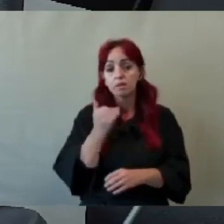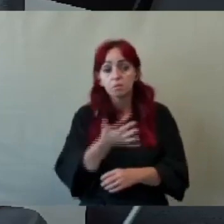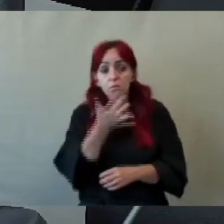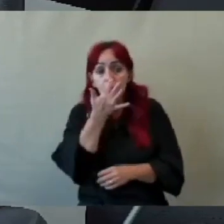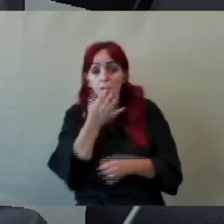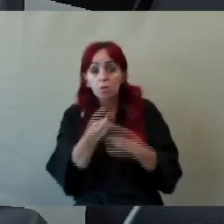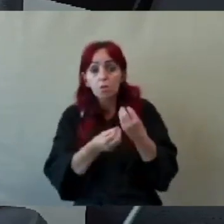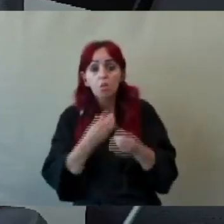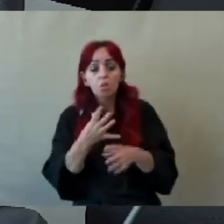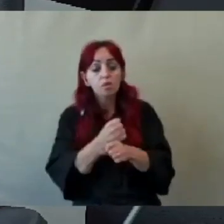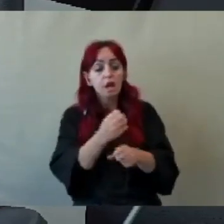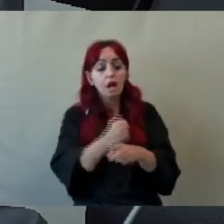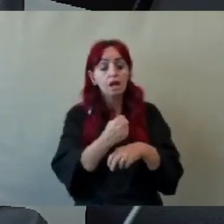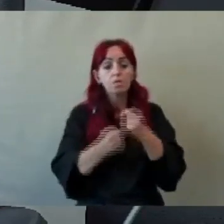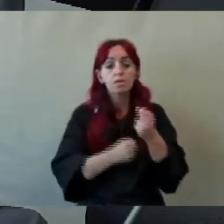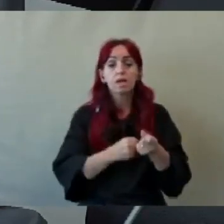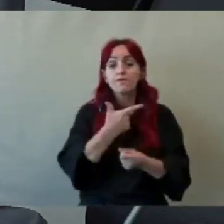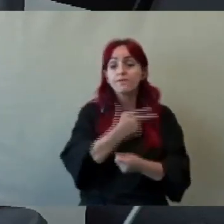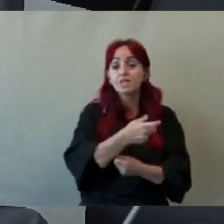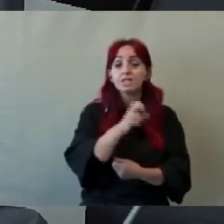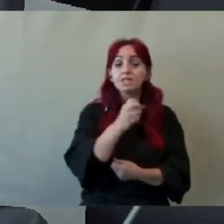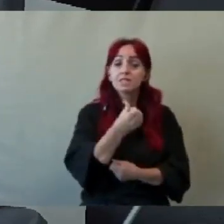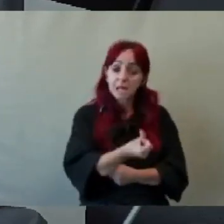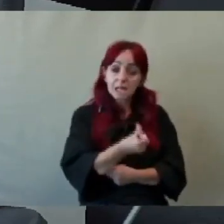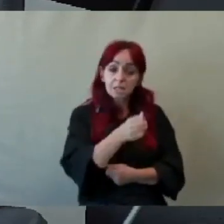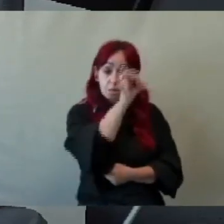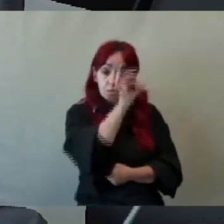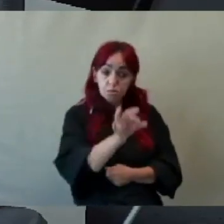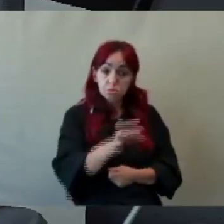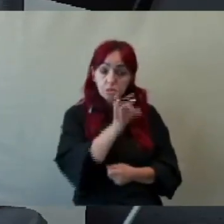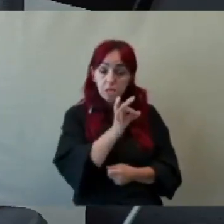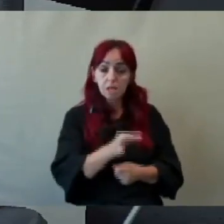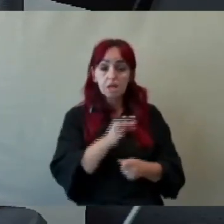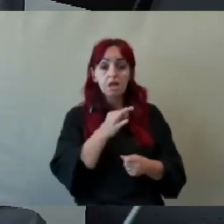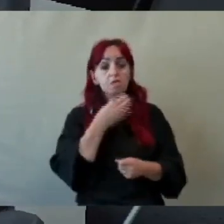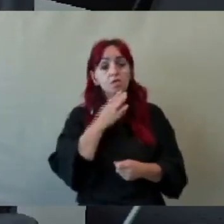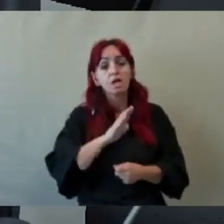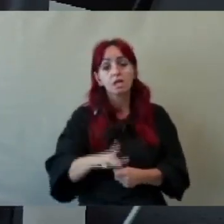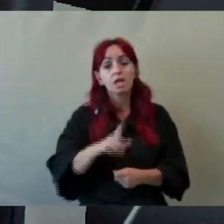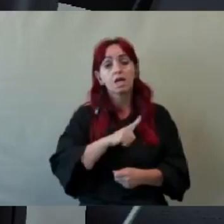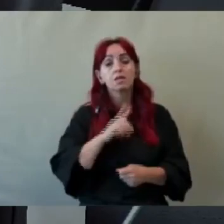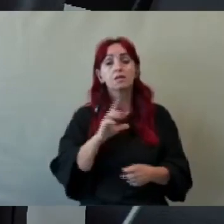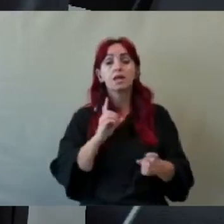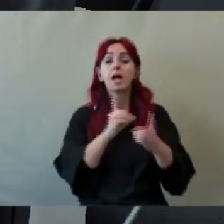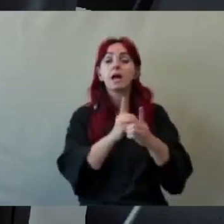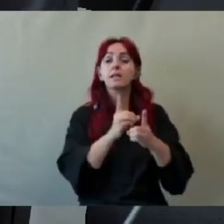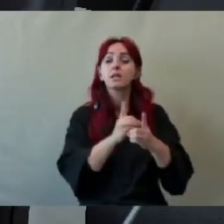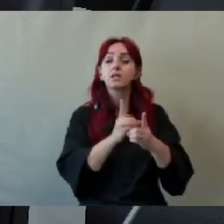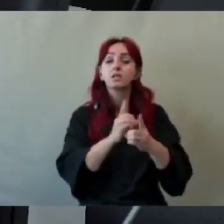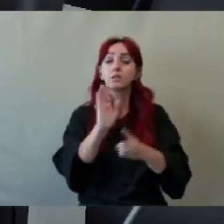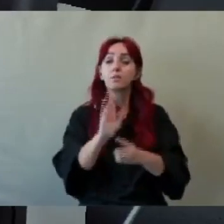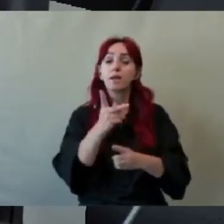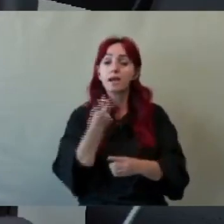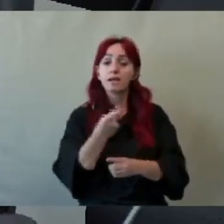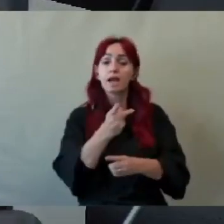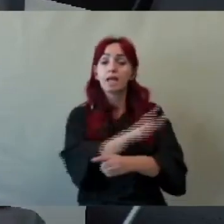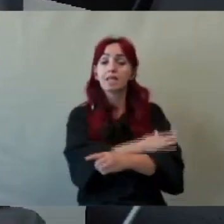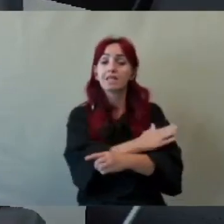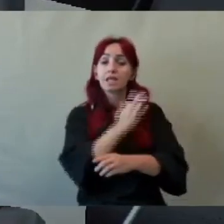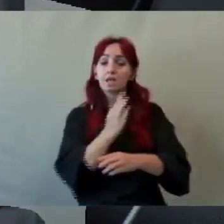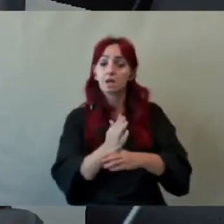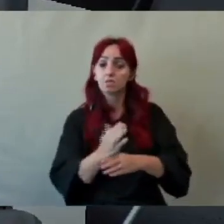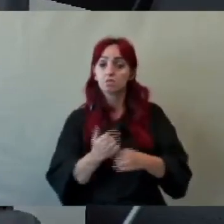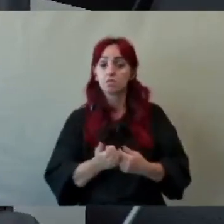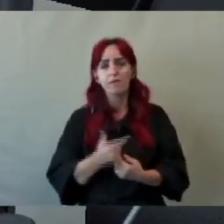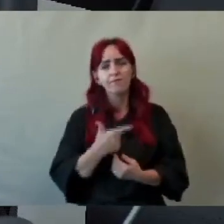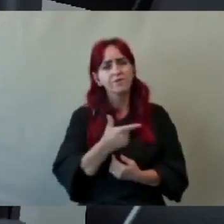que é 26% das crianças são atendidas em tempo integral na cidade de Belo Horizonte. É muito pouco, né? 26%.